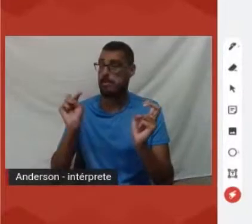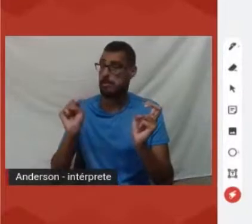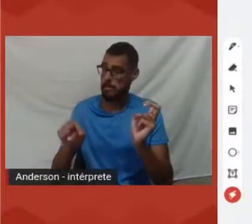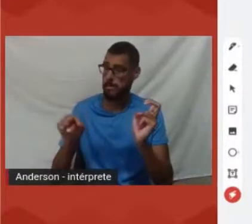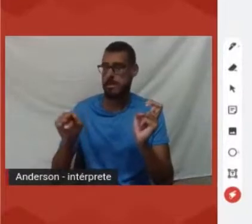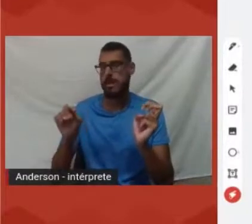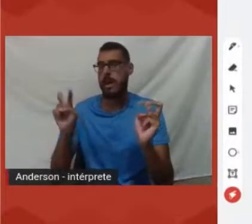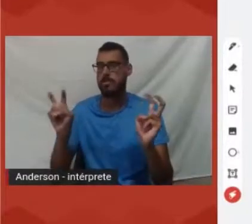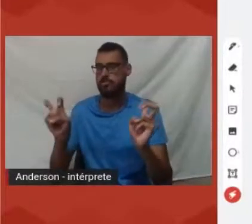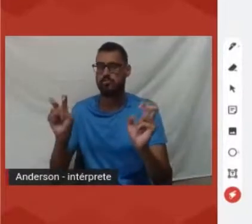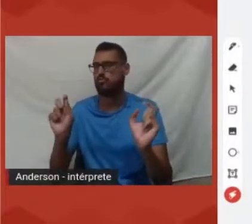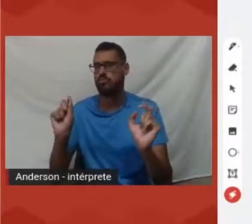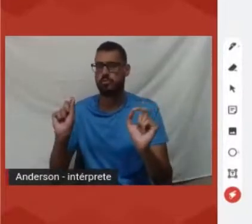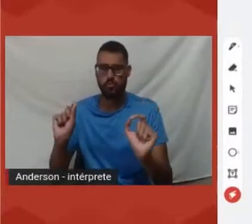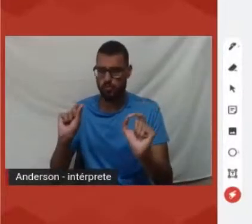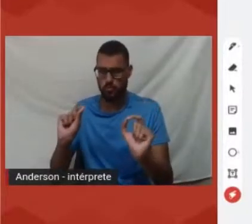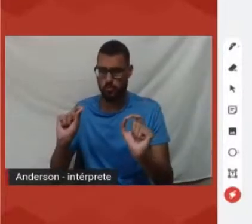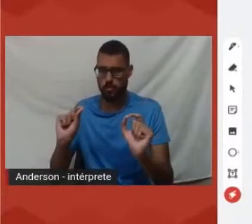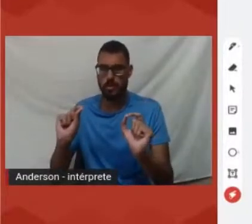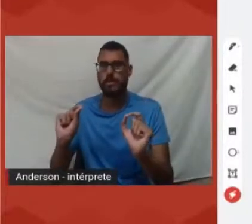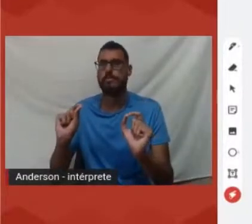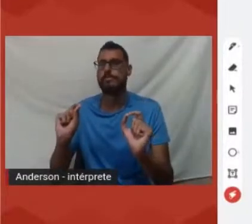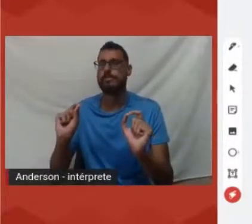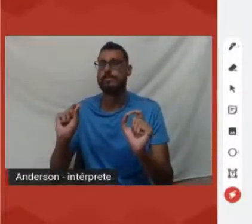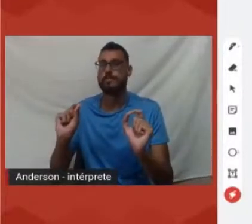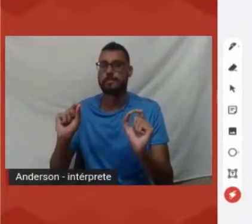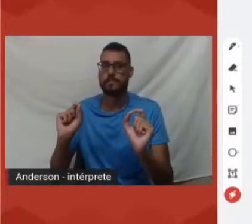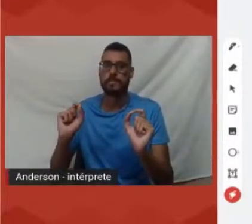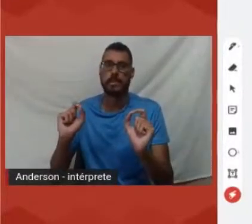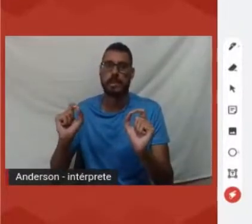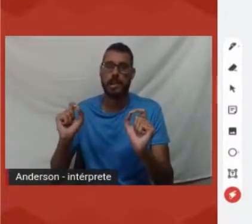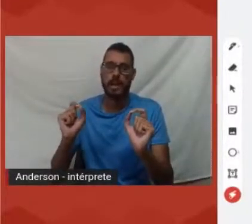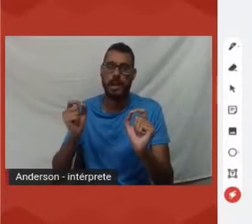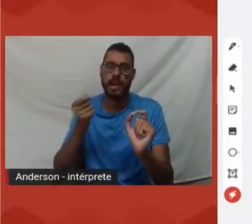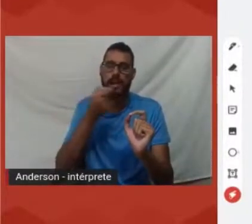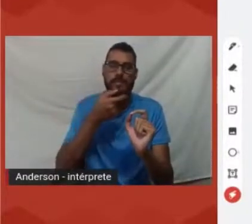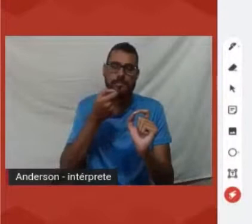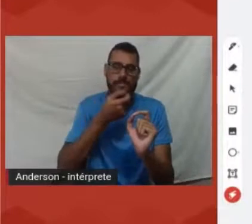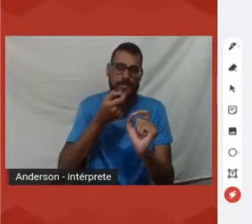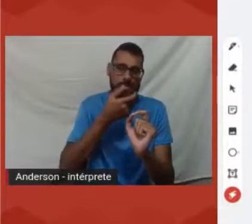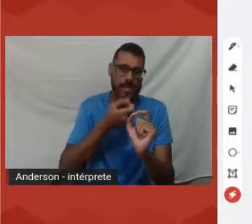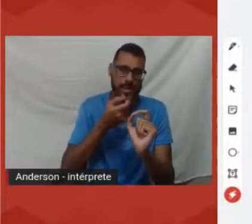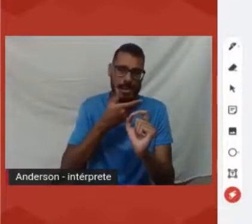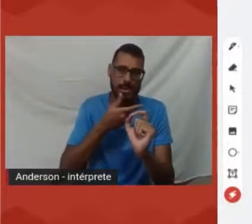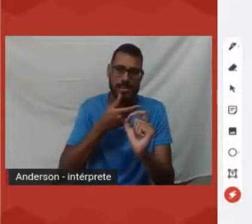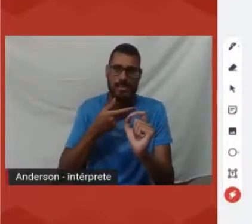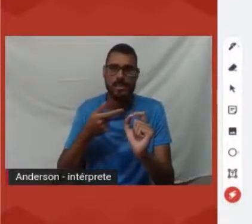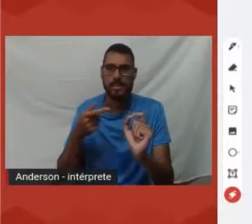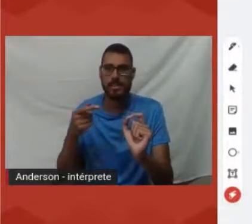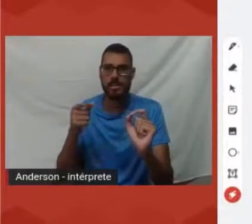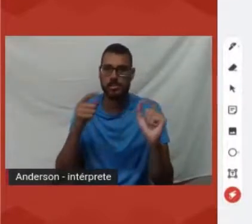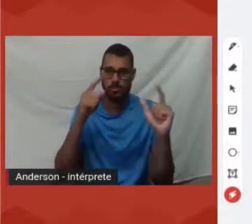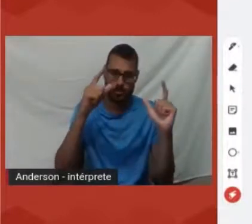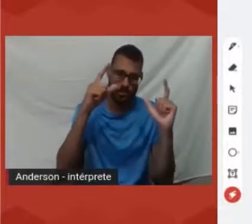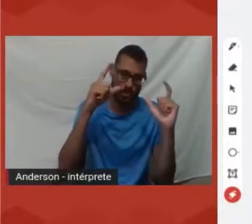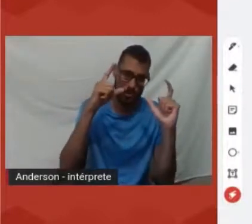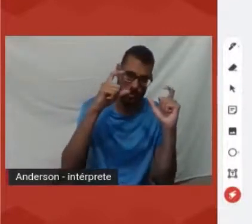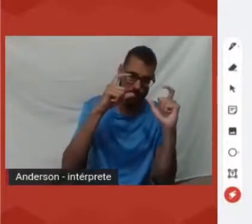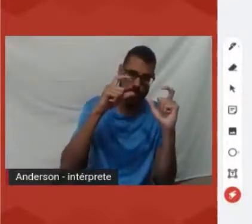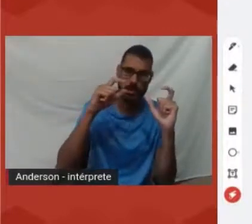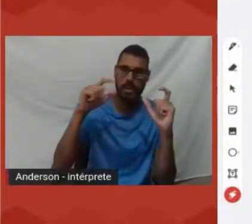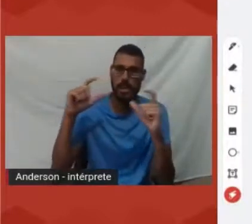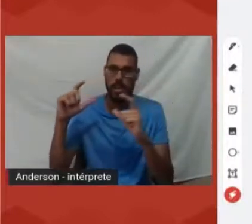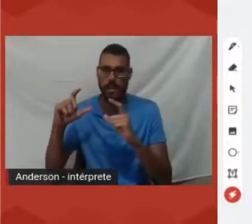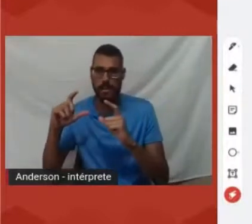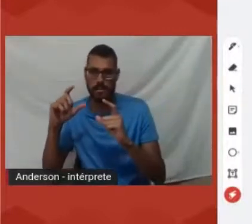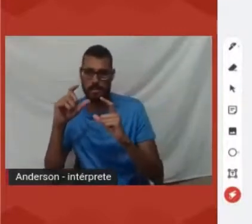Ó, o efeito do humor, né, causado na associação do título com as fotos, né, onde a gente vê o gato se espremendo